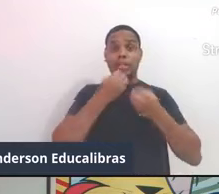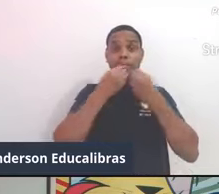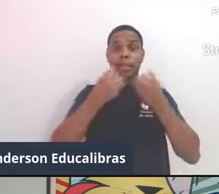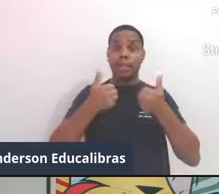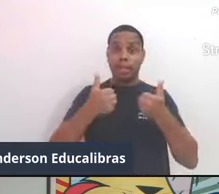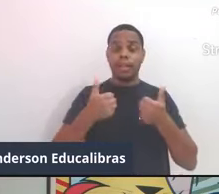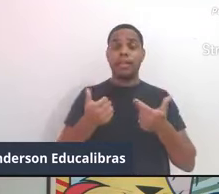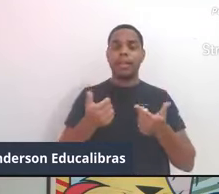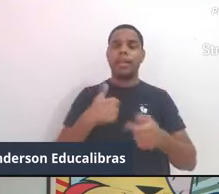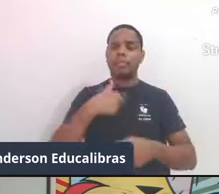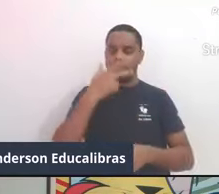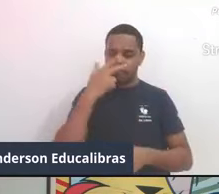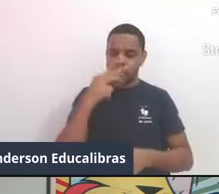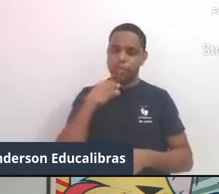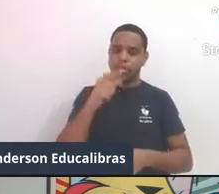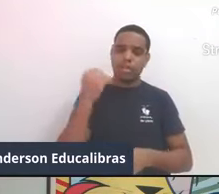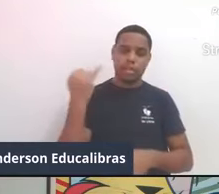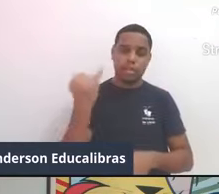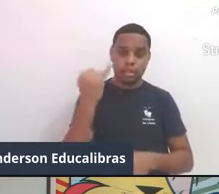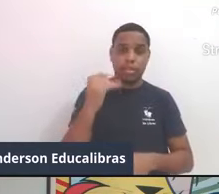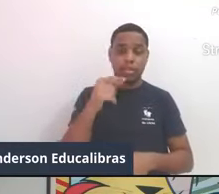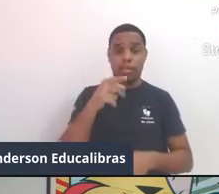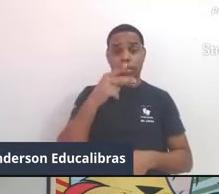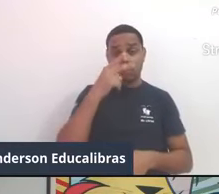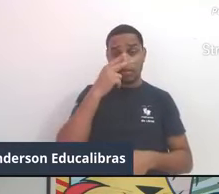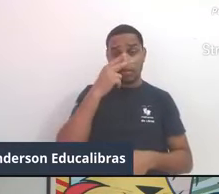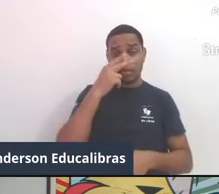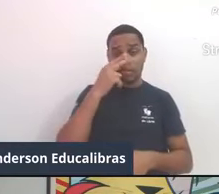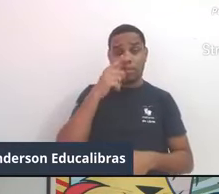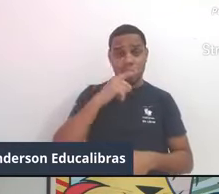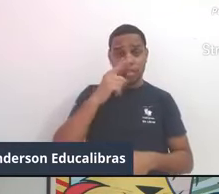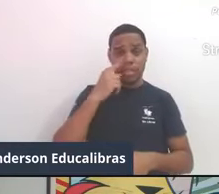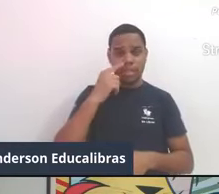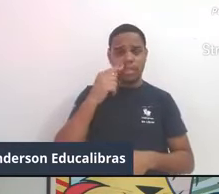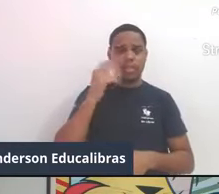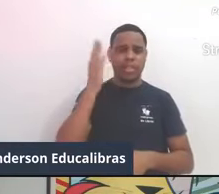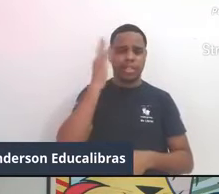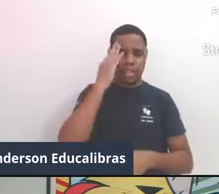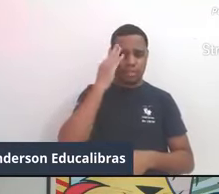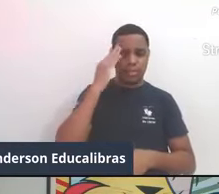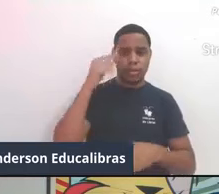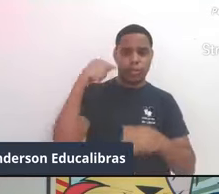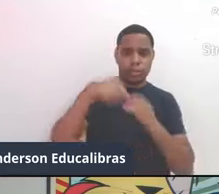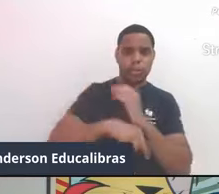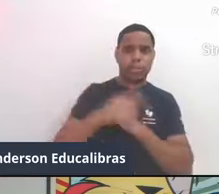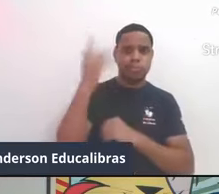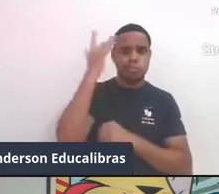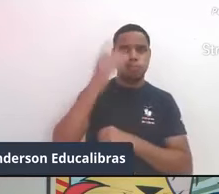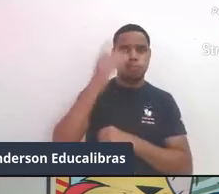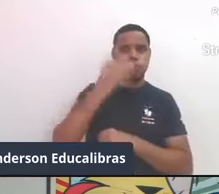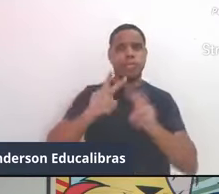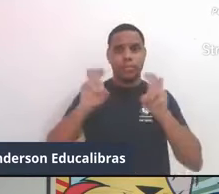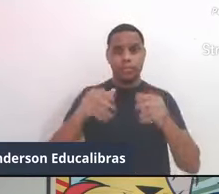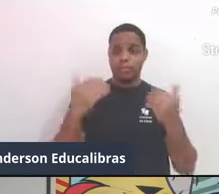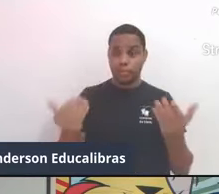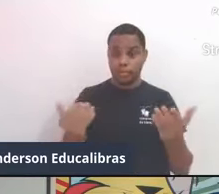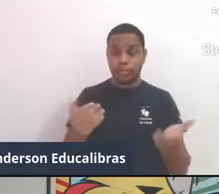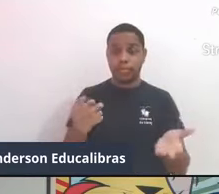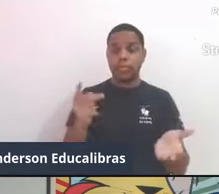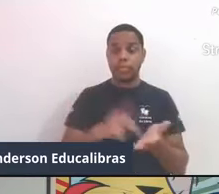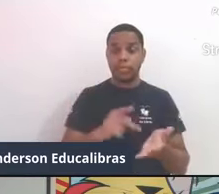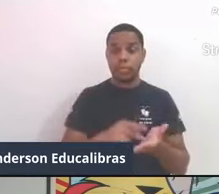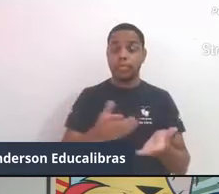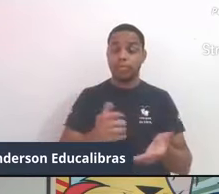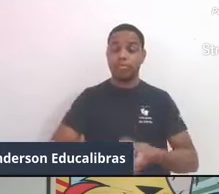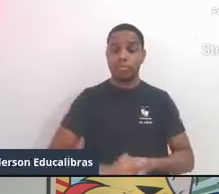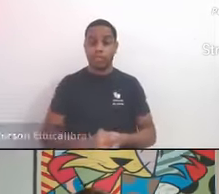interessante, você tem provavelmente bastante mais profundidade de conhecimento sobre esse assunto. Então, na realidade, meu caro,